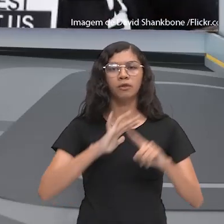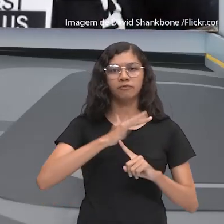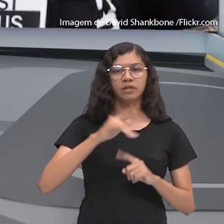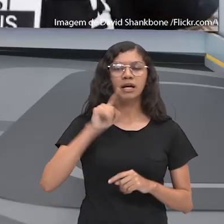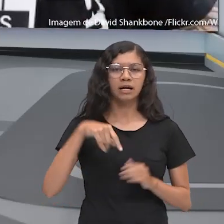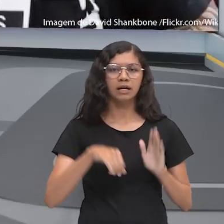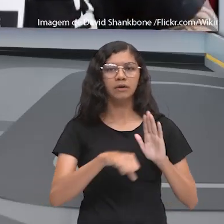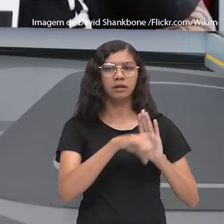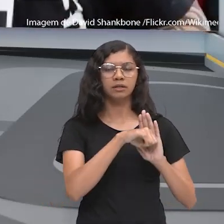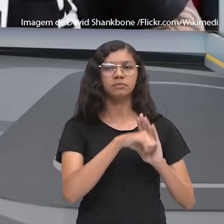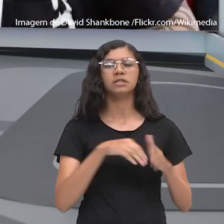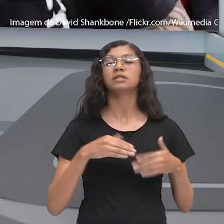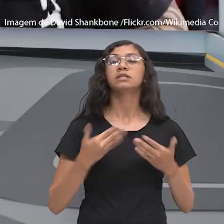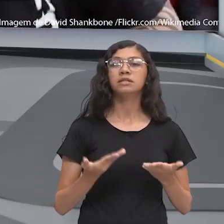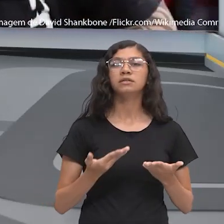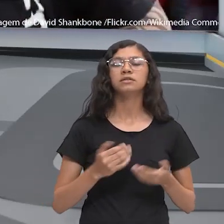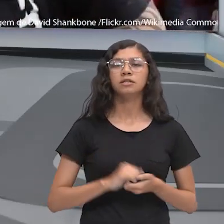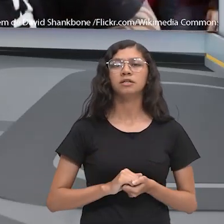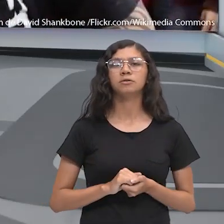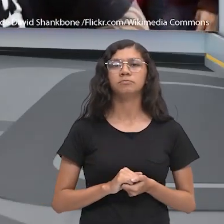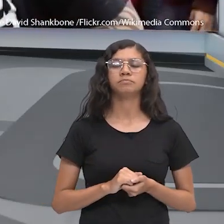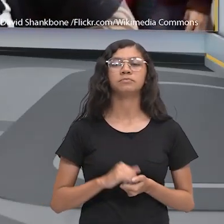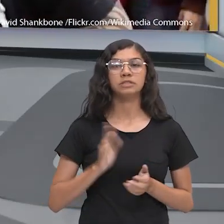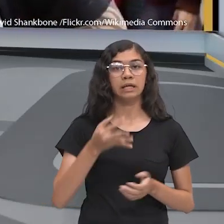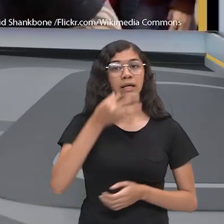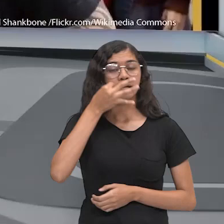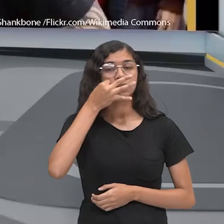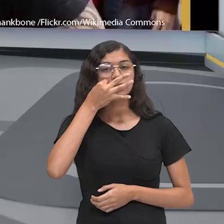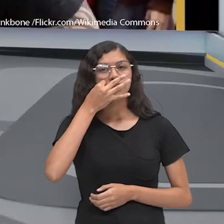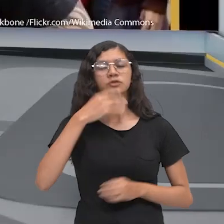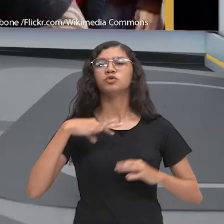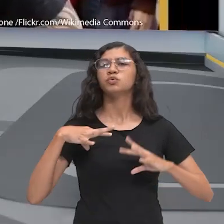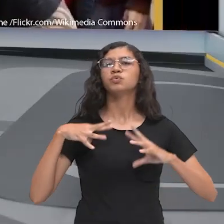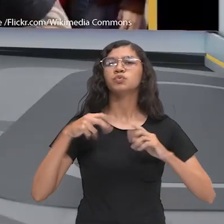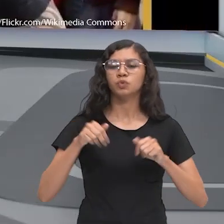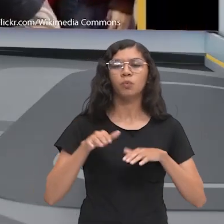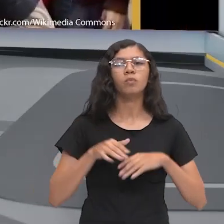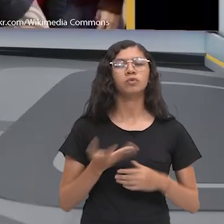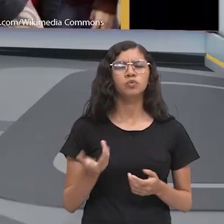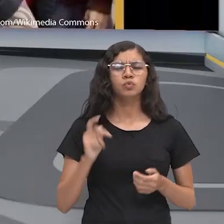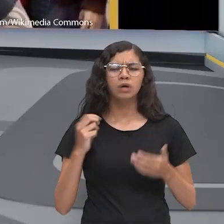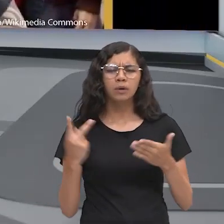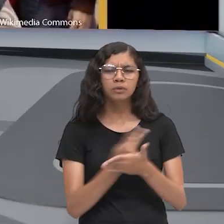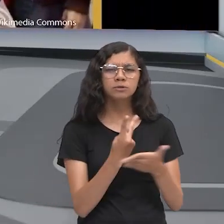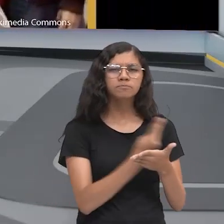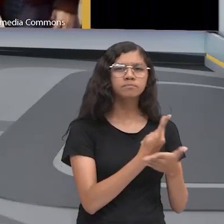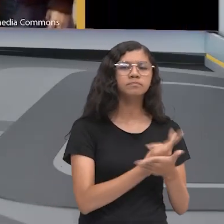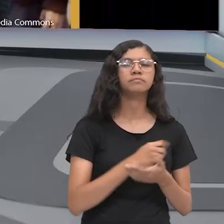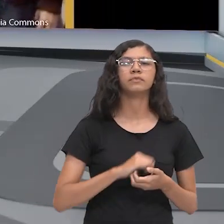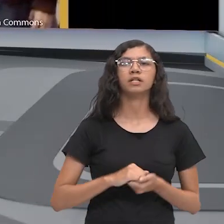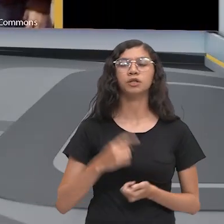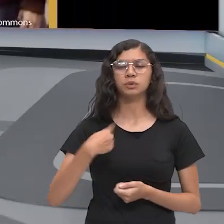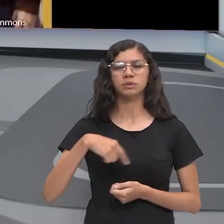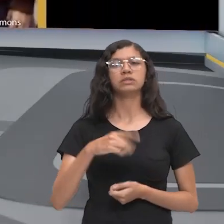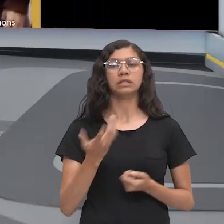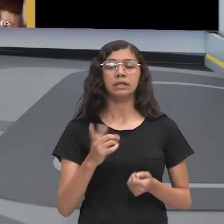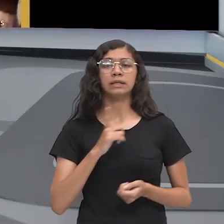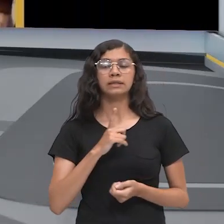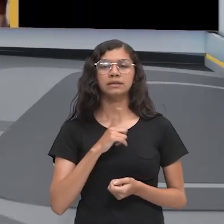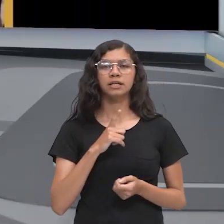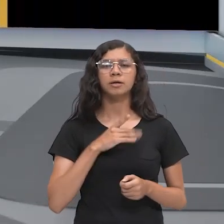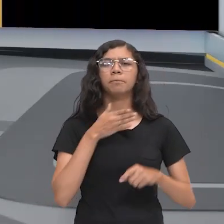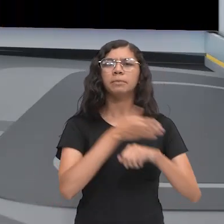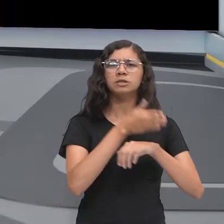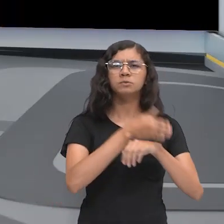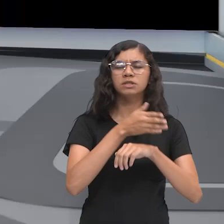eles estão atentos a todos esses movimentos. E nós temos participação de pessoas de